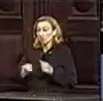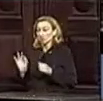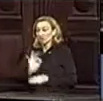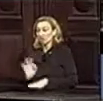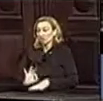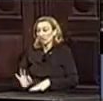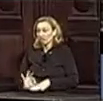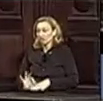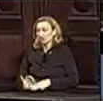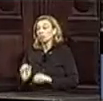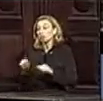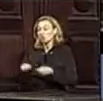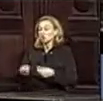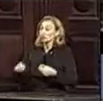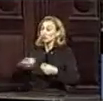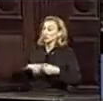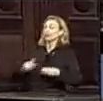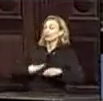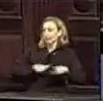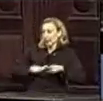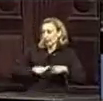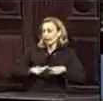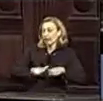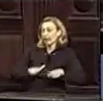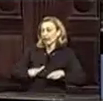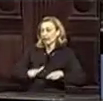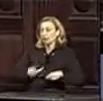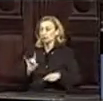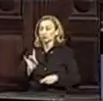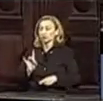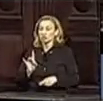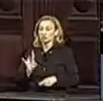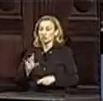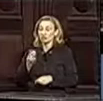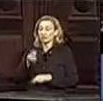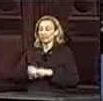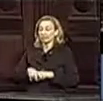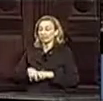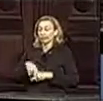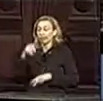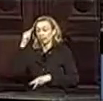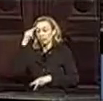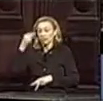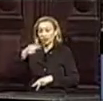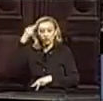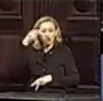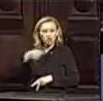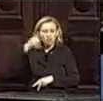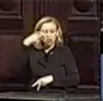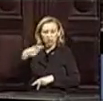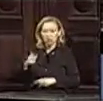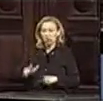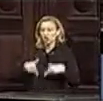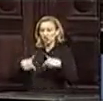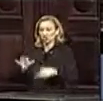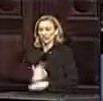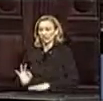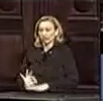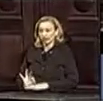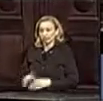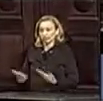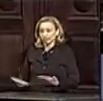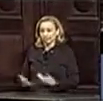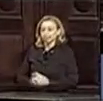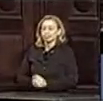poderia retornar a seus afazeres, isso é, ao justo ócio, porque seguramente, além de